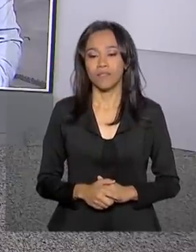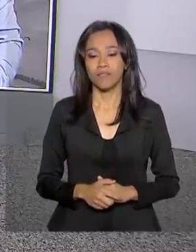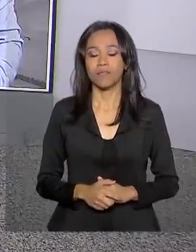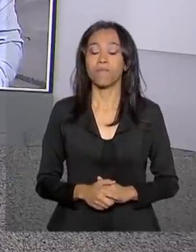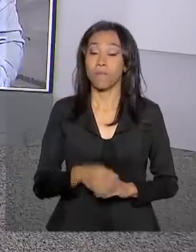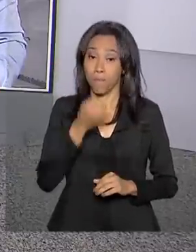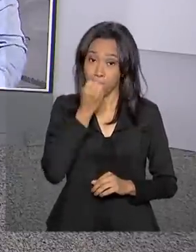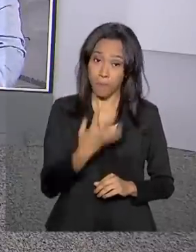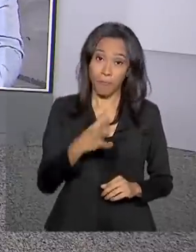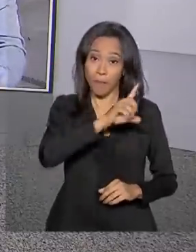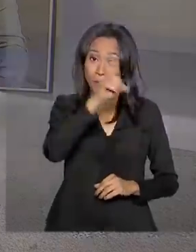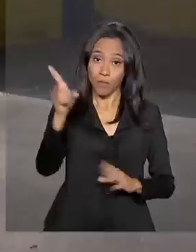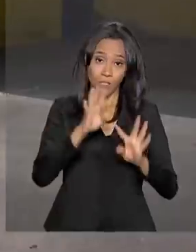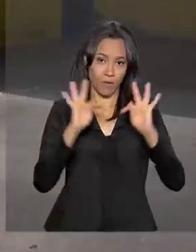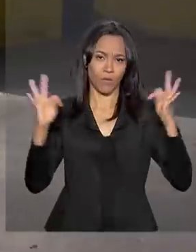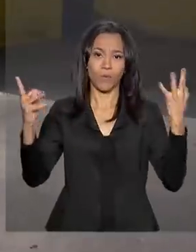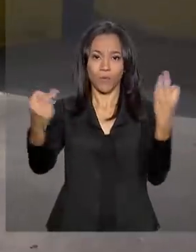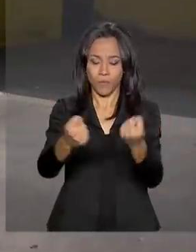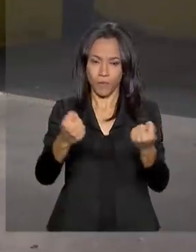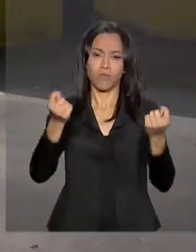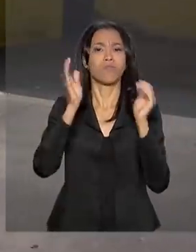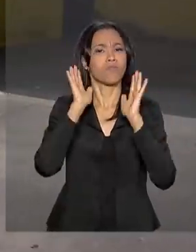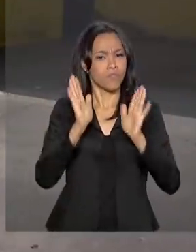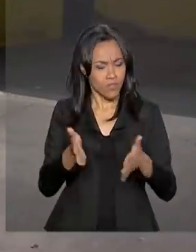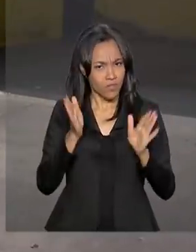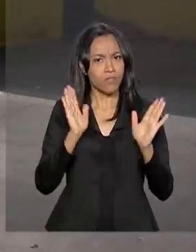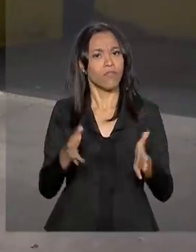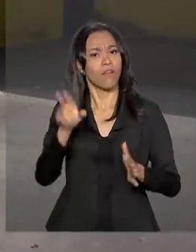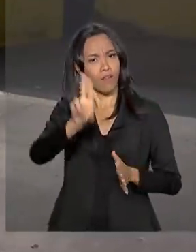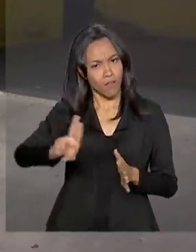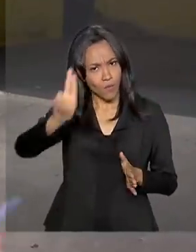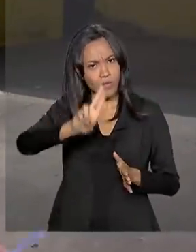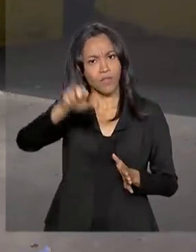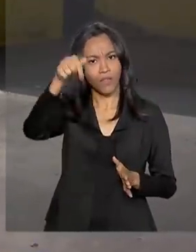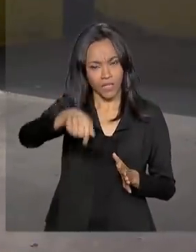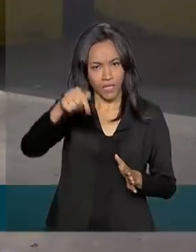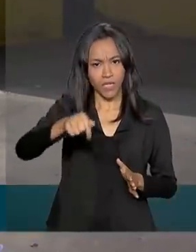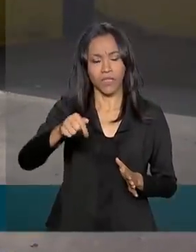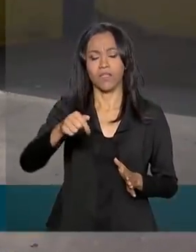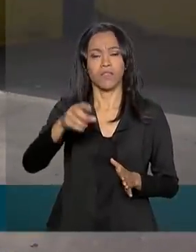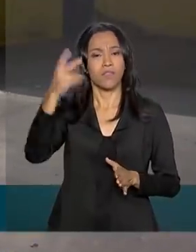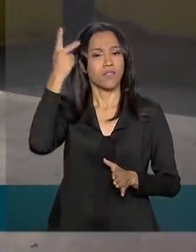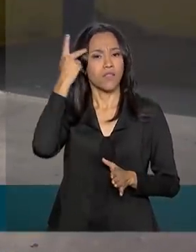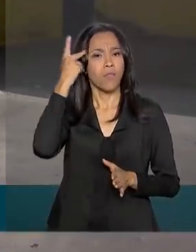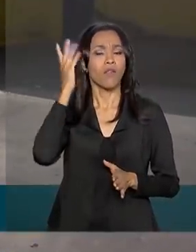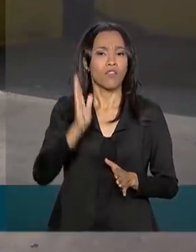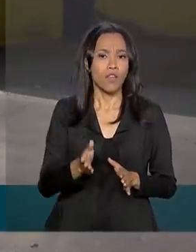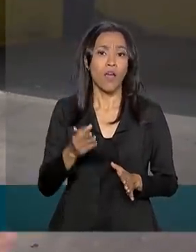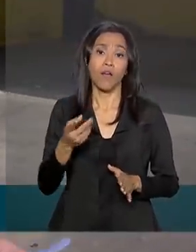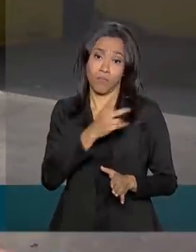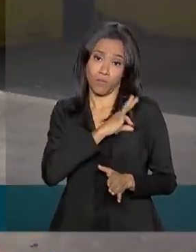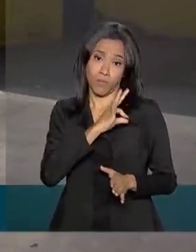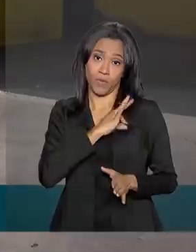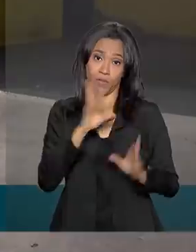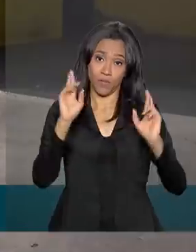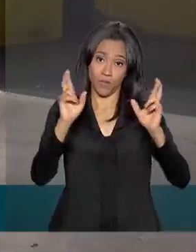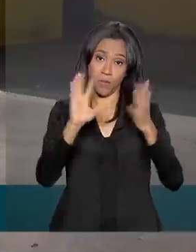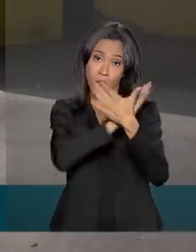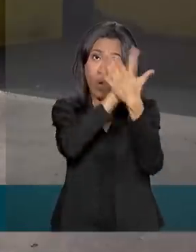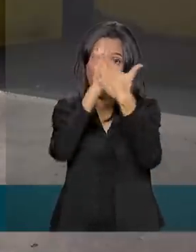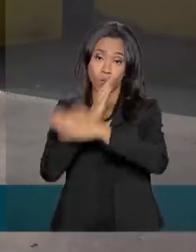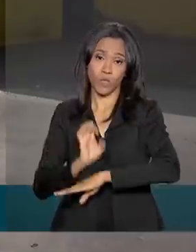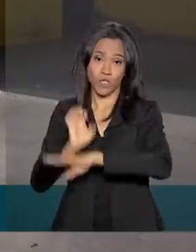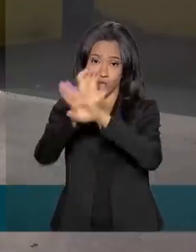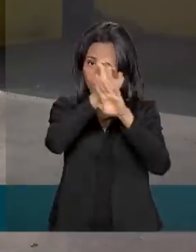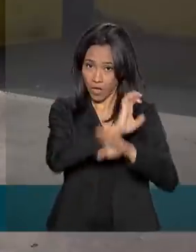Bom dia, Carla, para você, bom dia para todo mundo. Já está sendo usado aqui em São Paulo, sim. A Polícia Rodoviária já usava esse equipamento em alguns estados, mas a partir